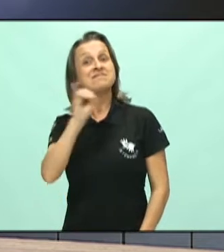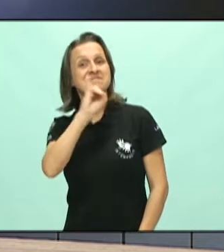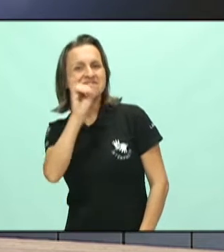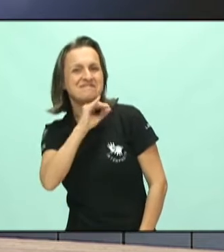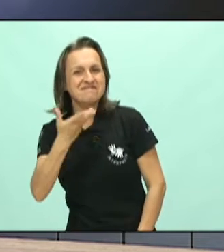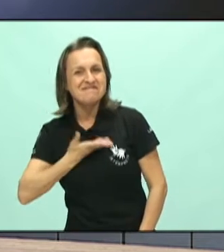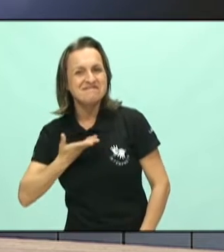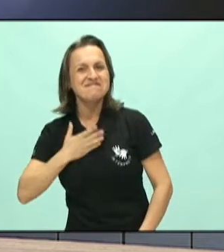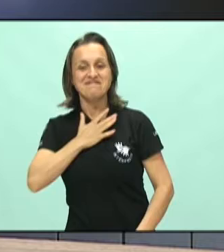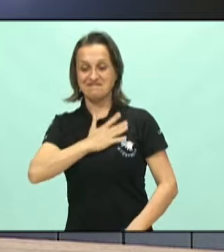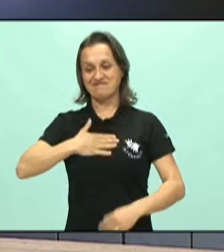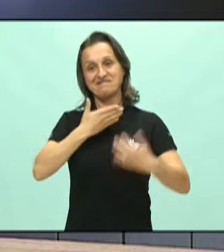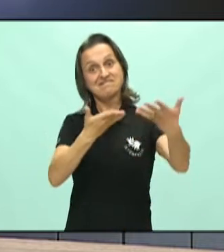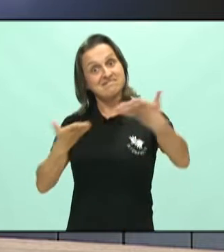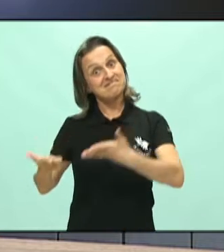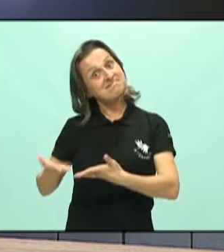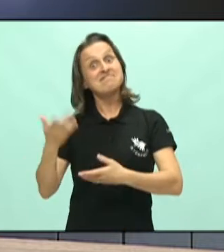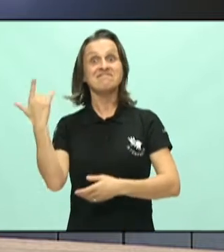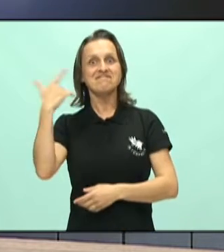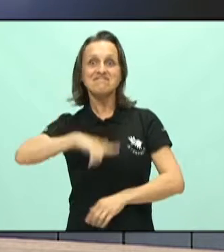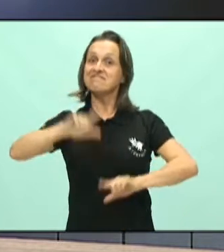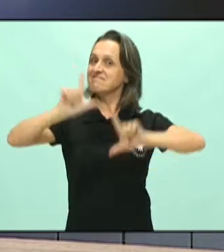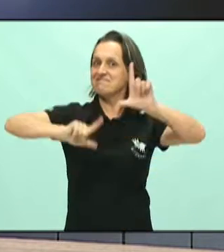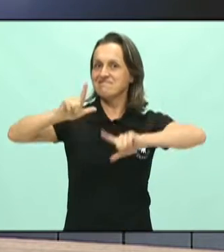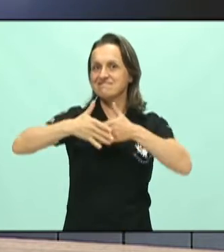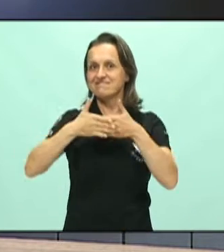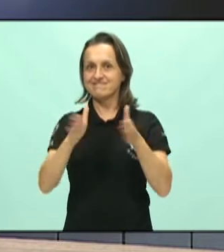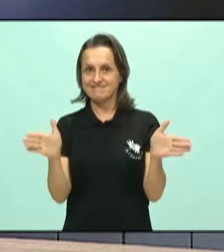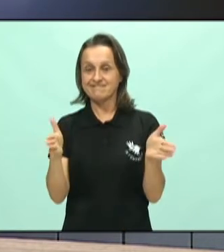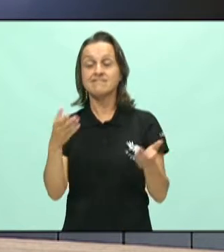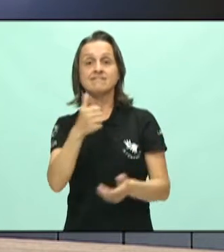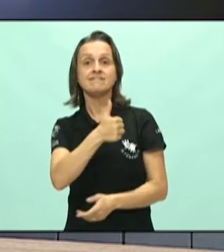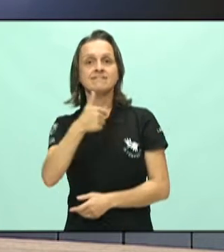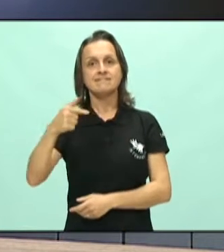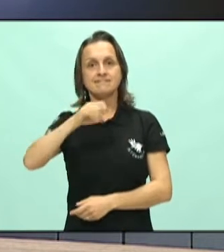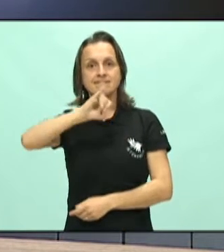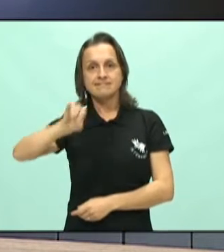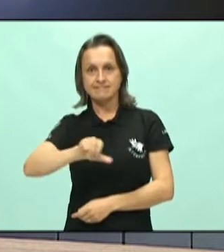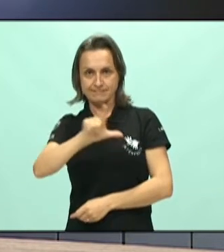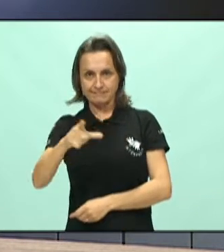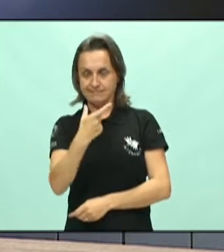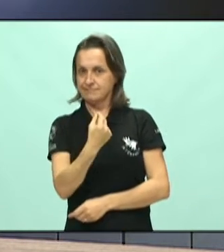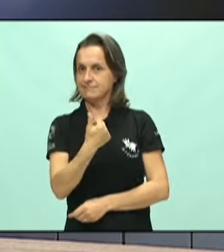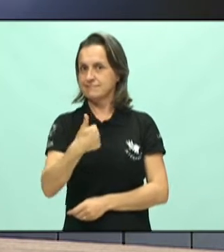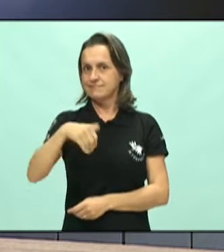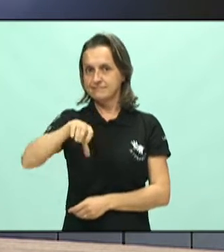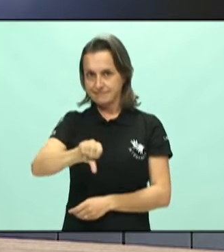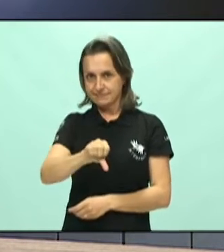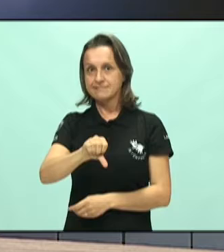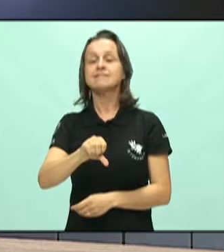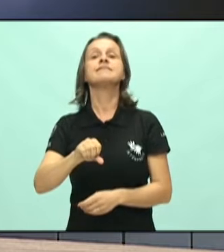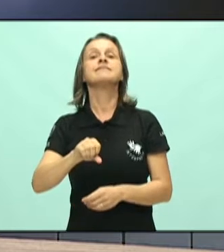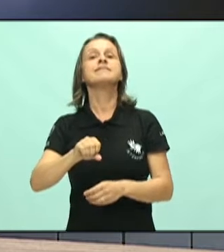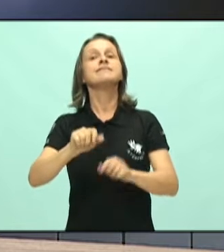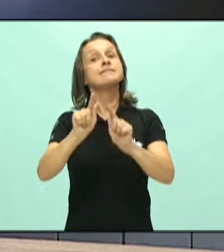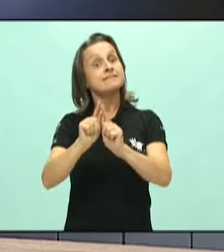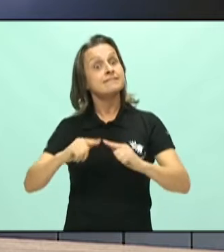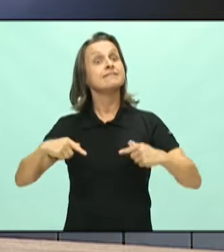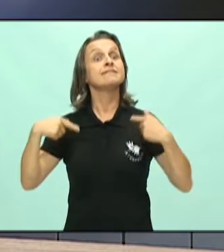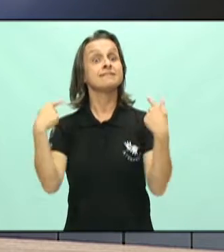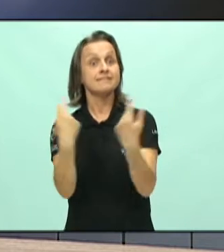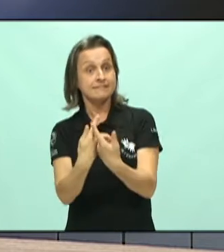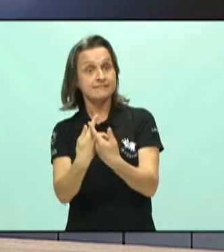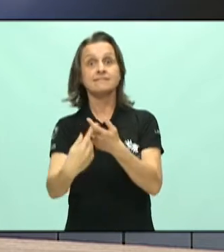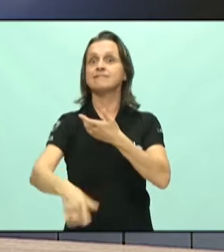Olá, amigos. Sejam bem-vindos a mais um Câmara Aberta. No dia 17 de julho de 2019, a Assembleia Legislativa